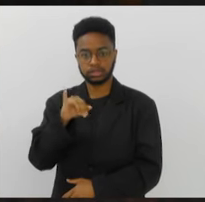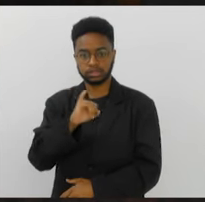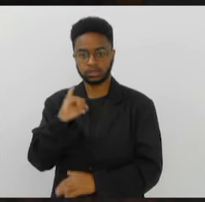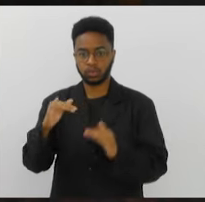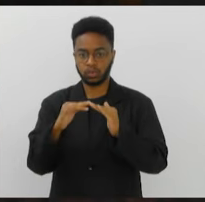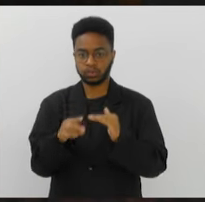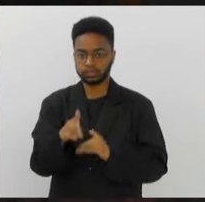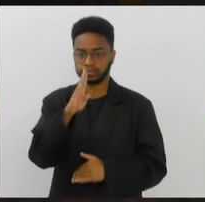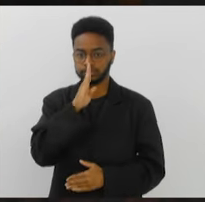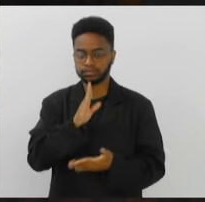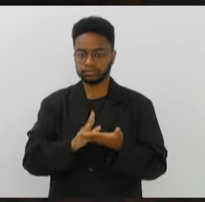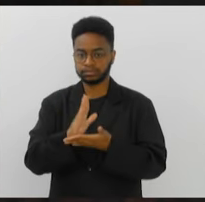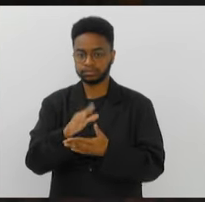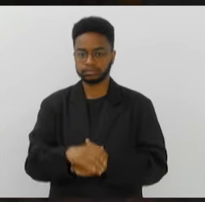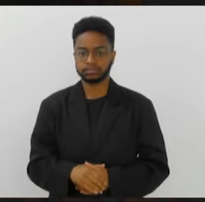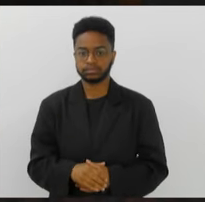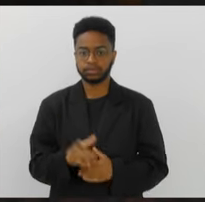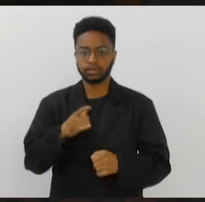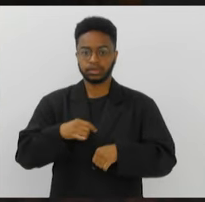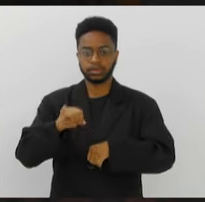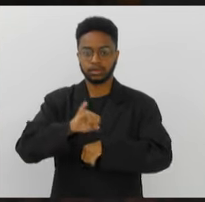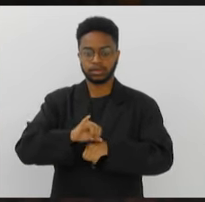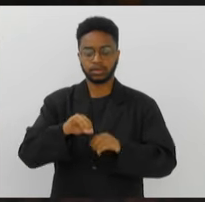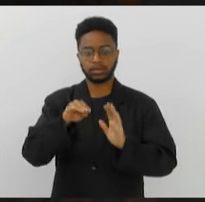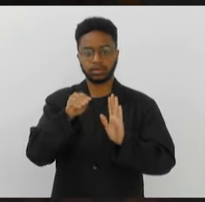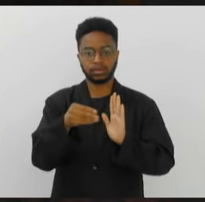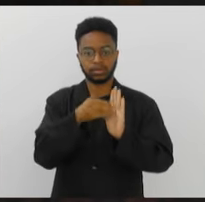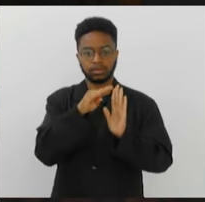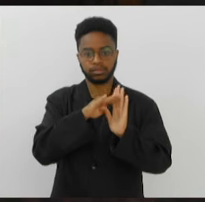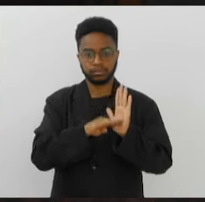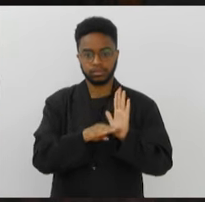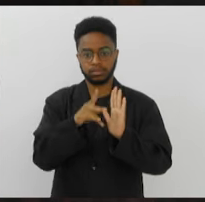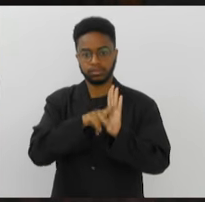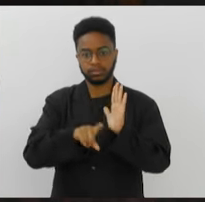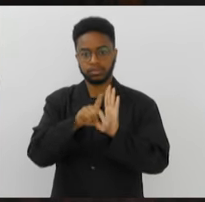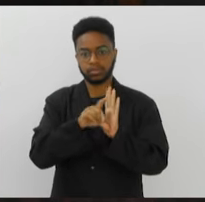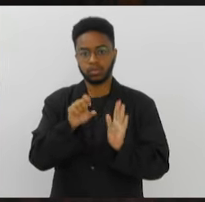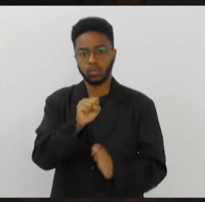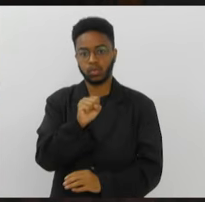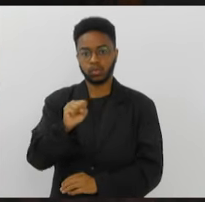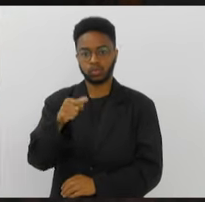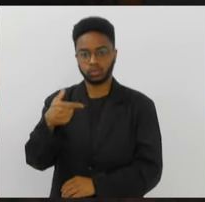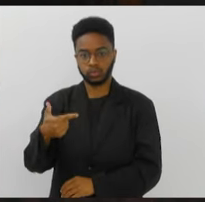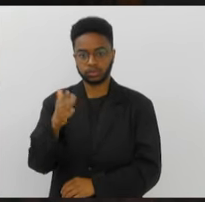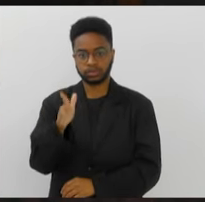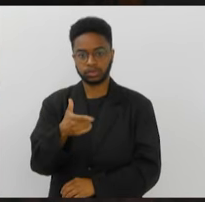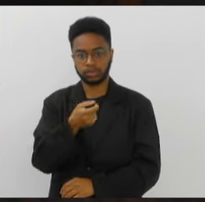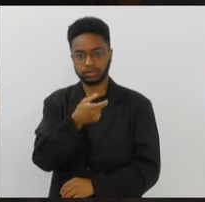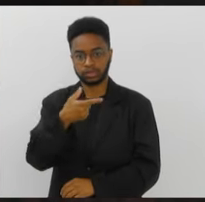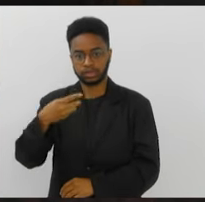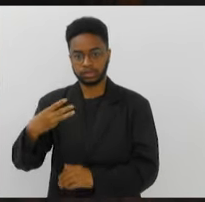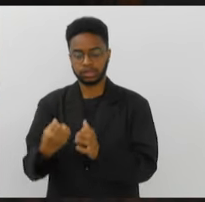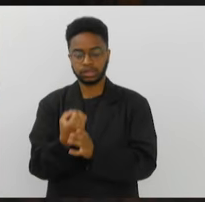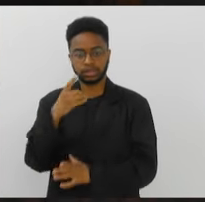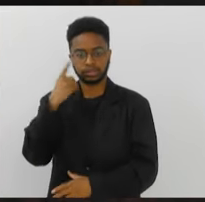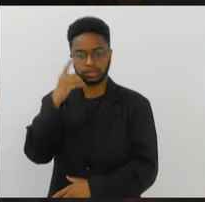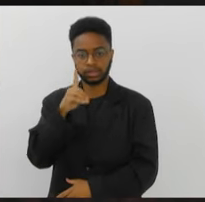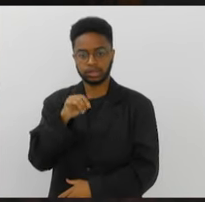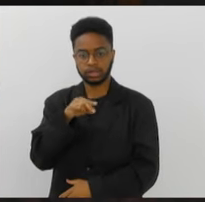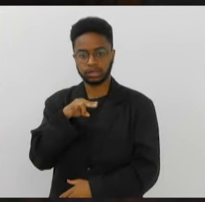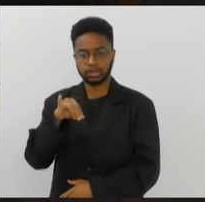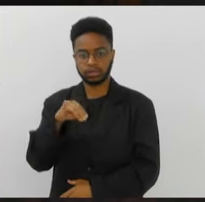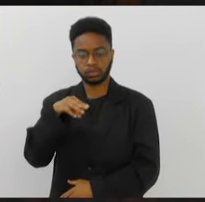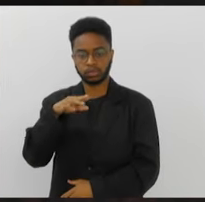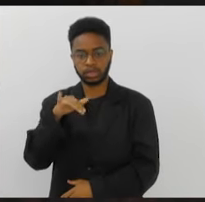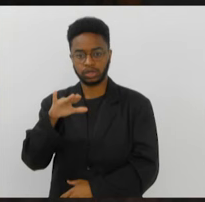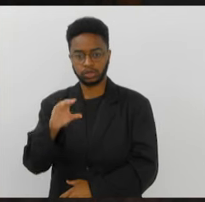permanecem como estão aprovados. Há sobre a mesa inclusão na ordem do dia do projeto 882 de 23. Deputada Dani Monteiro, os senhores que aprovam, permanecem